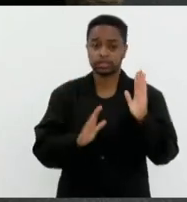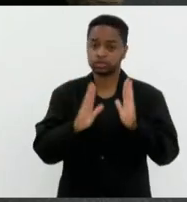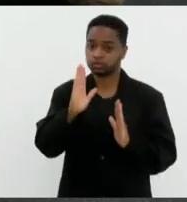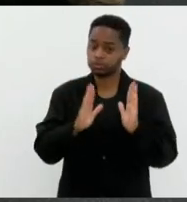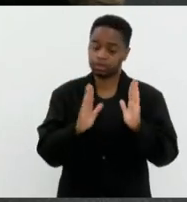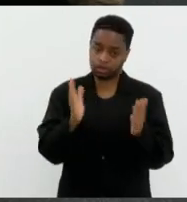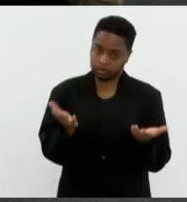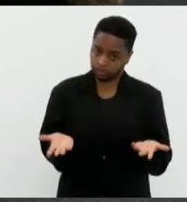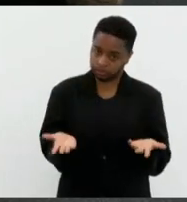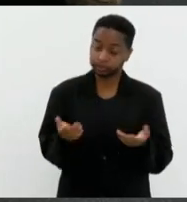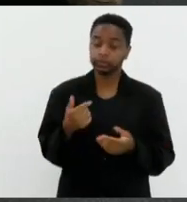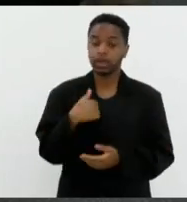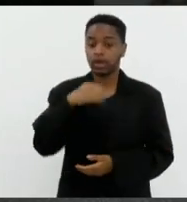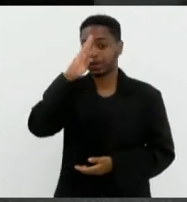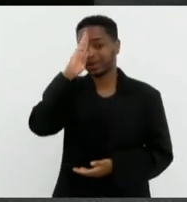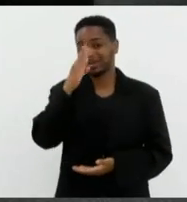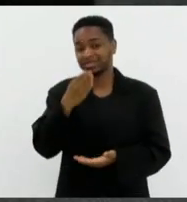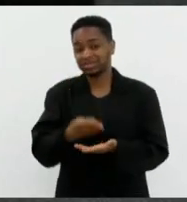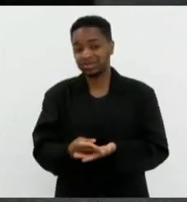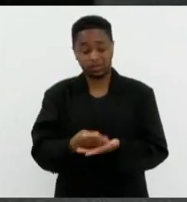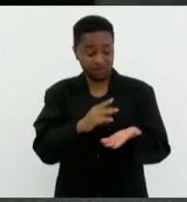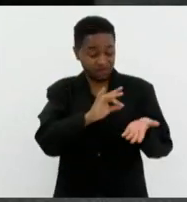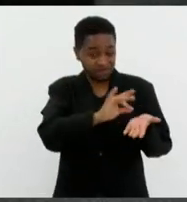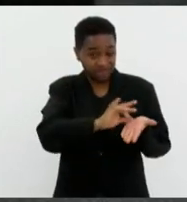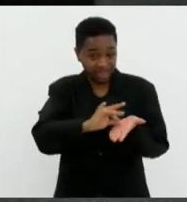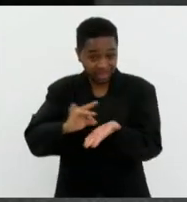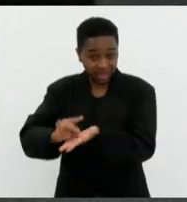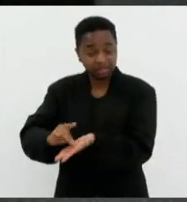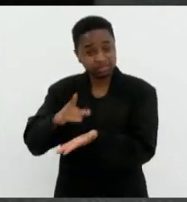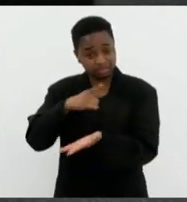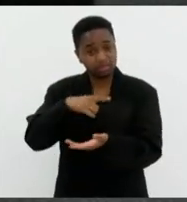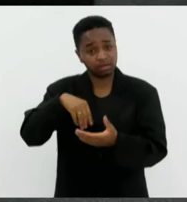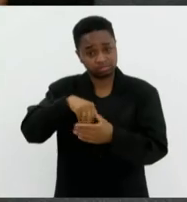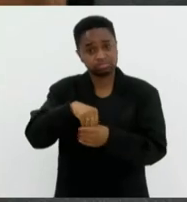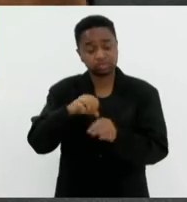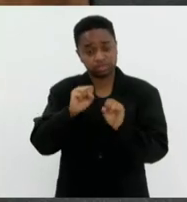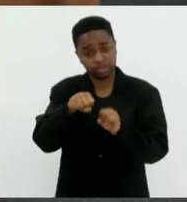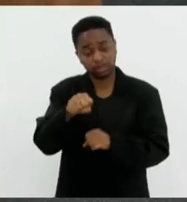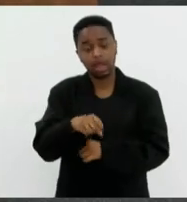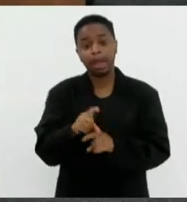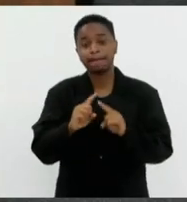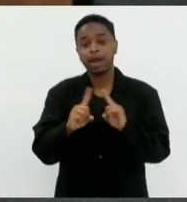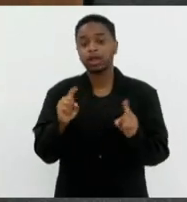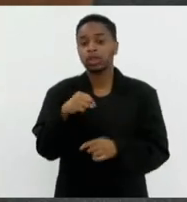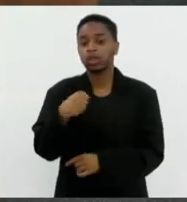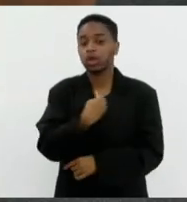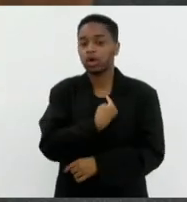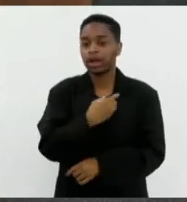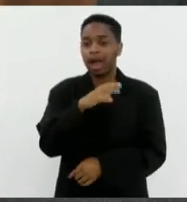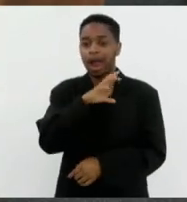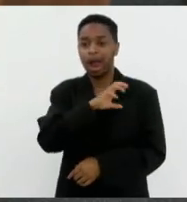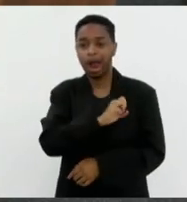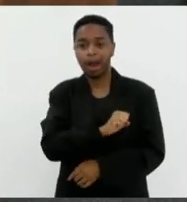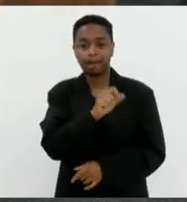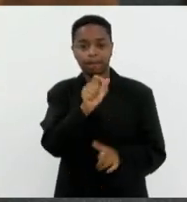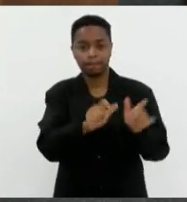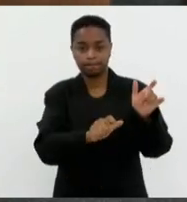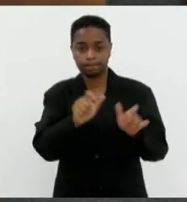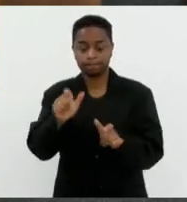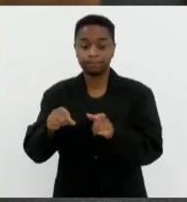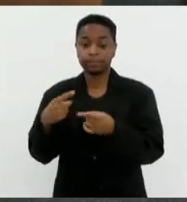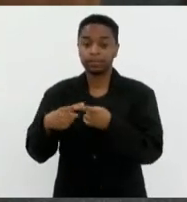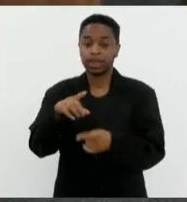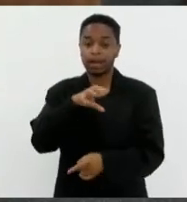momento. Eu acredito que as verdades estejam dentro, e nós que temos amor ao próximo, que o amor é a